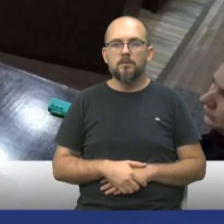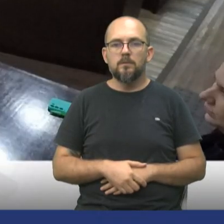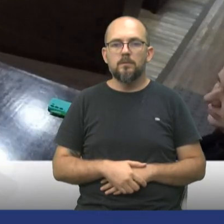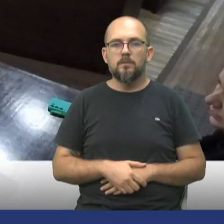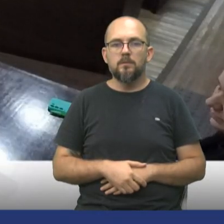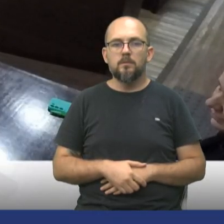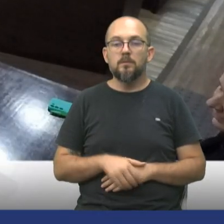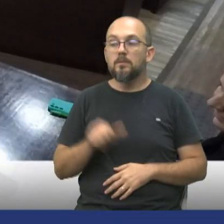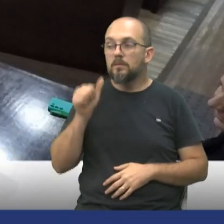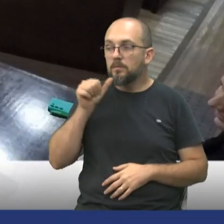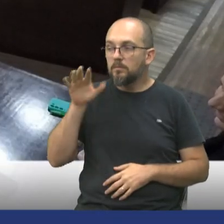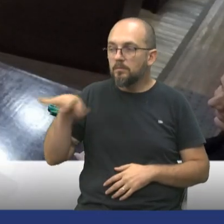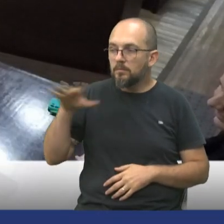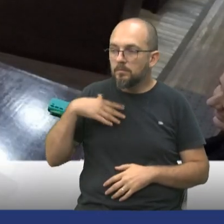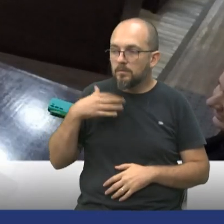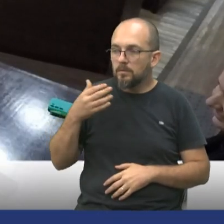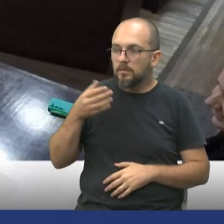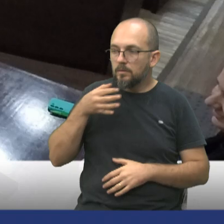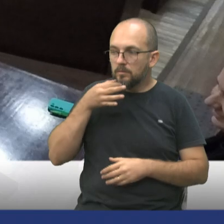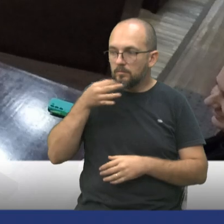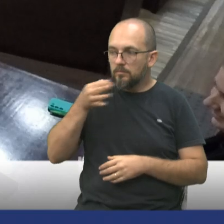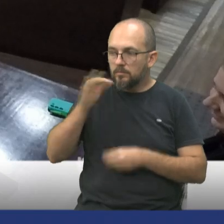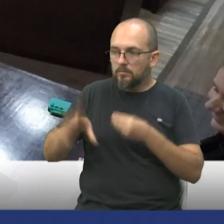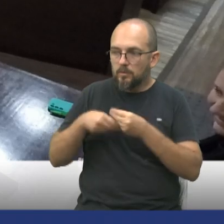As meninas aí, alguma colocação?